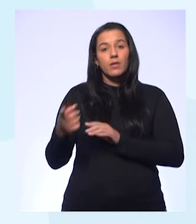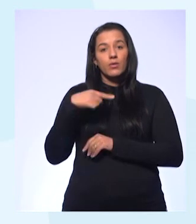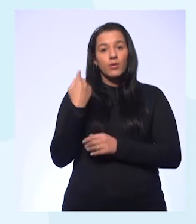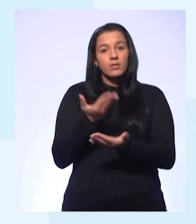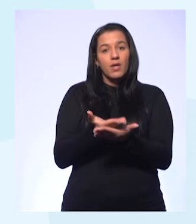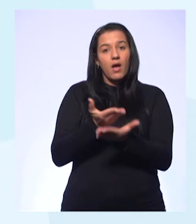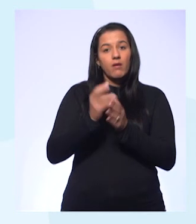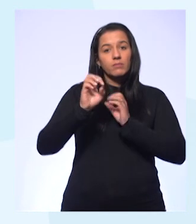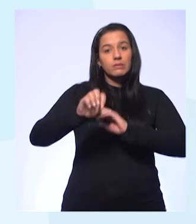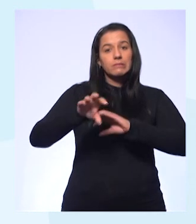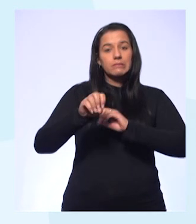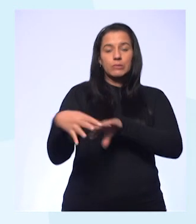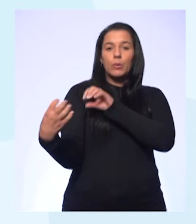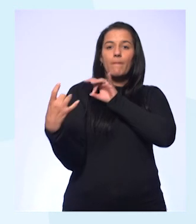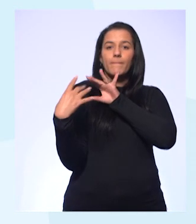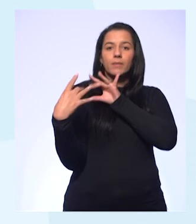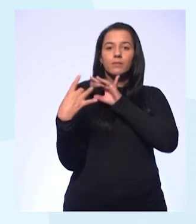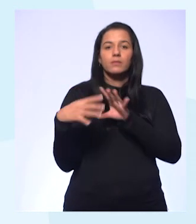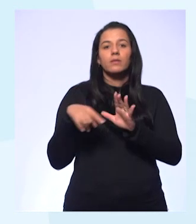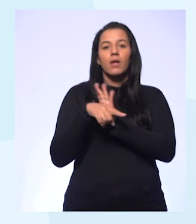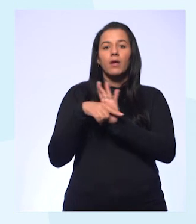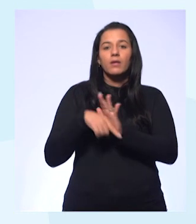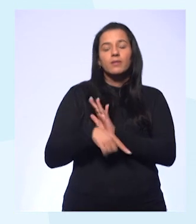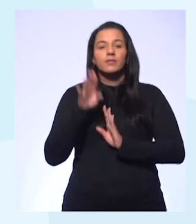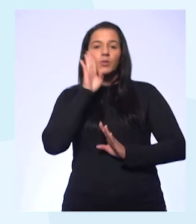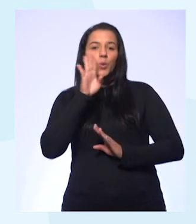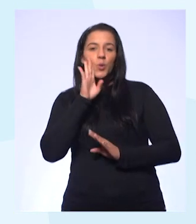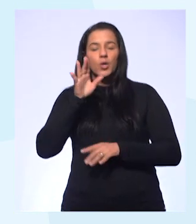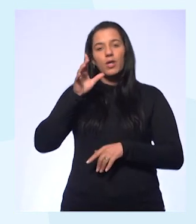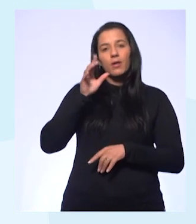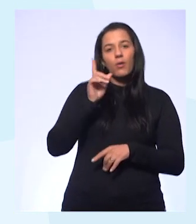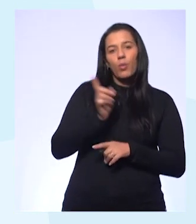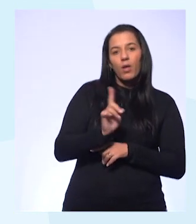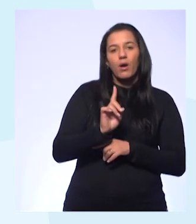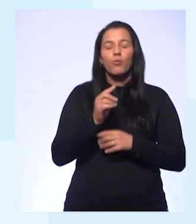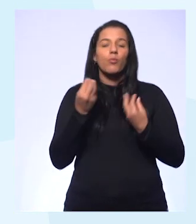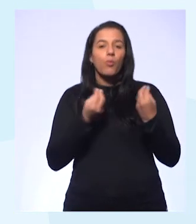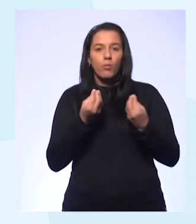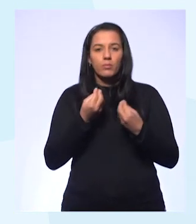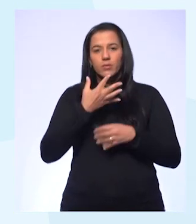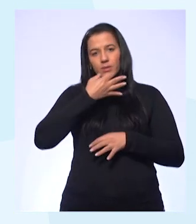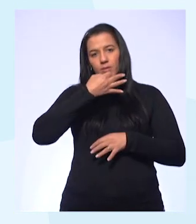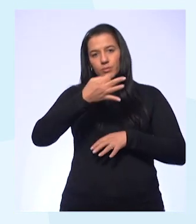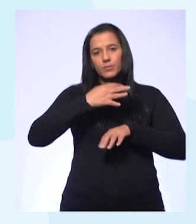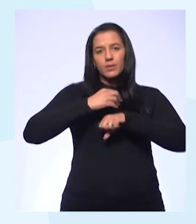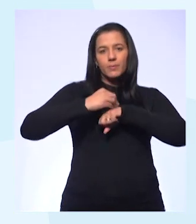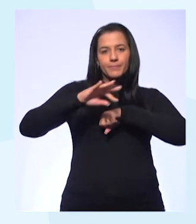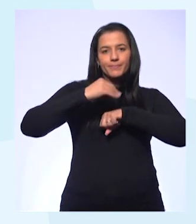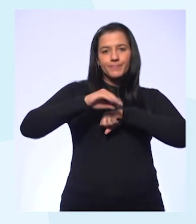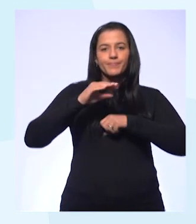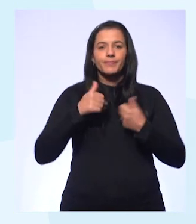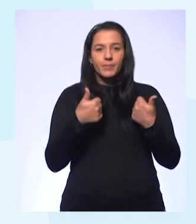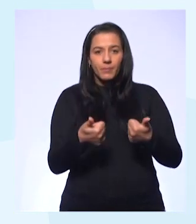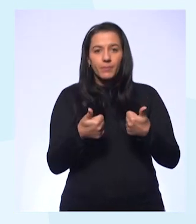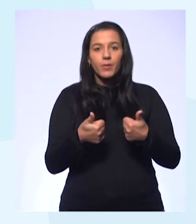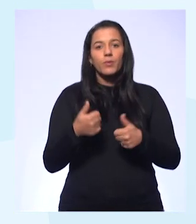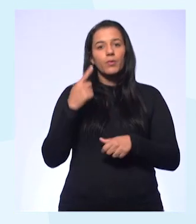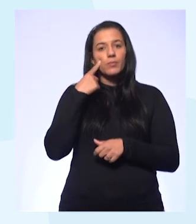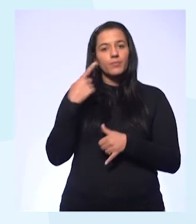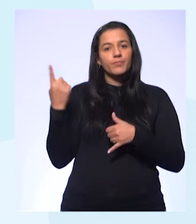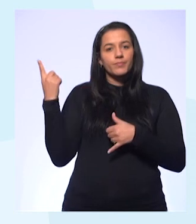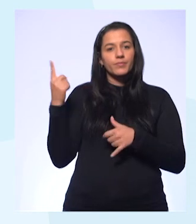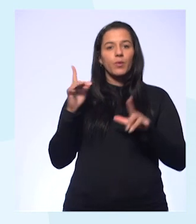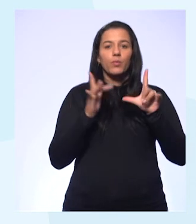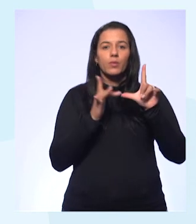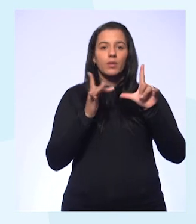nossa aula, o que vocês acharam da aula de hoje, se foi legal, se não foi. Comente lá no nosso link que está na tela ou também